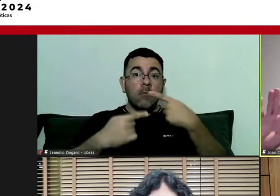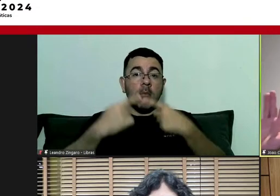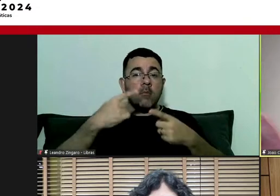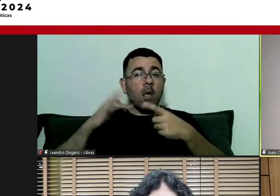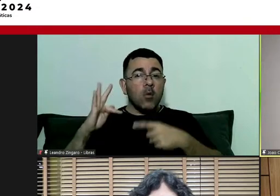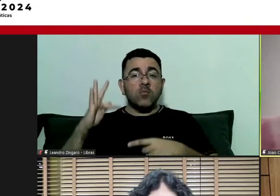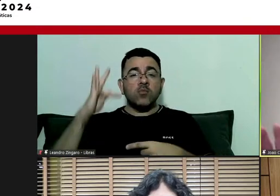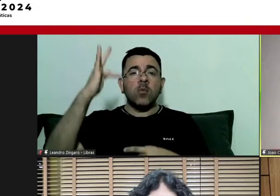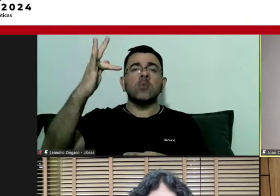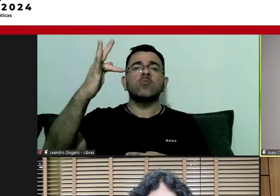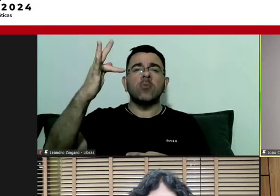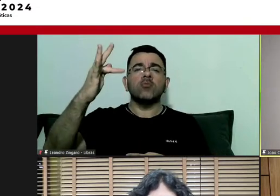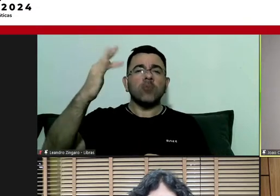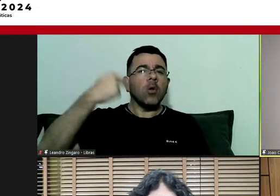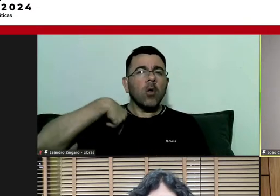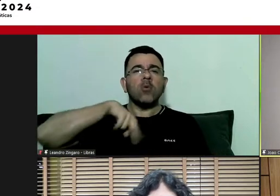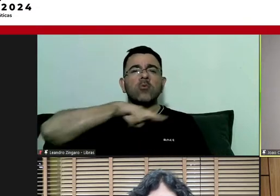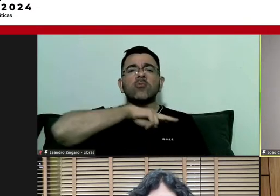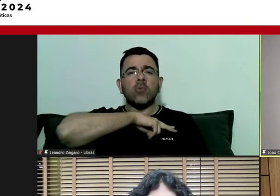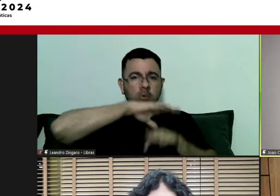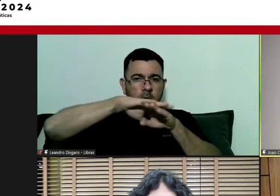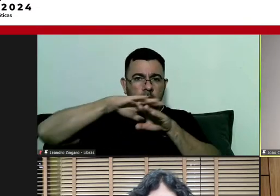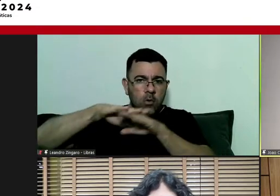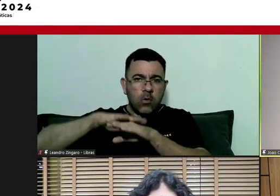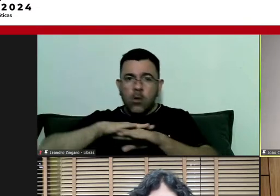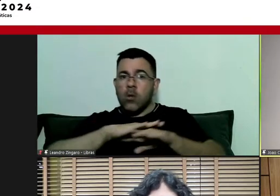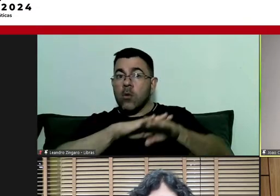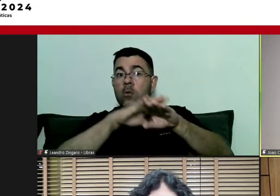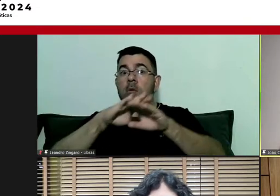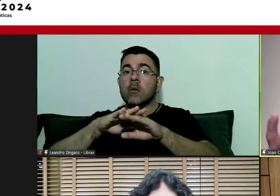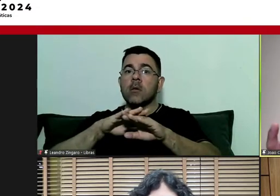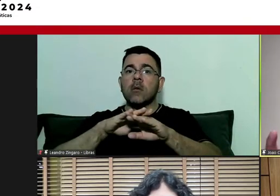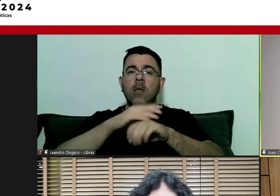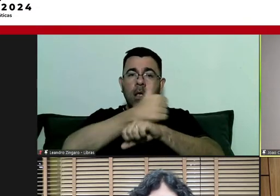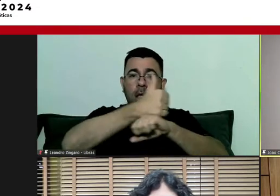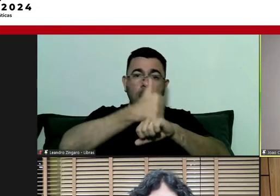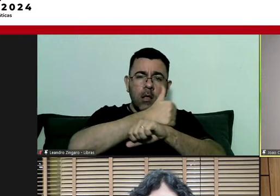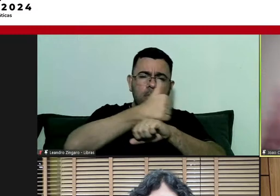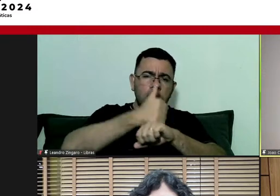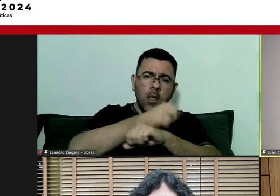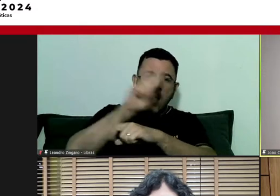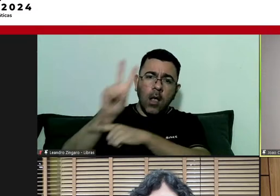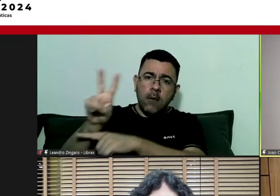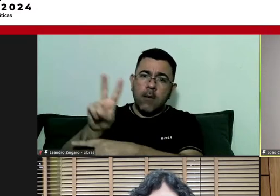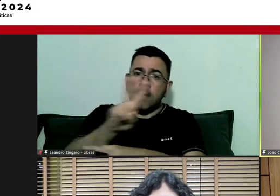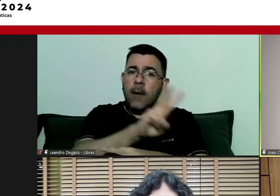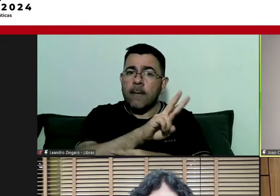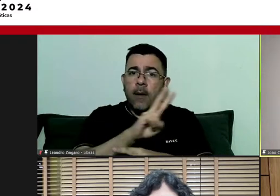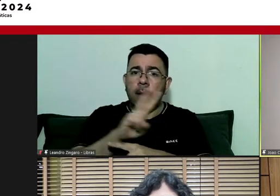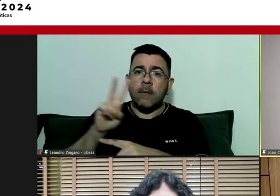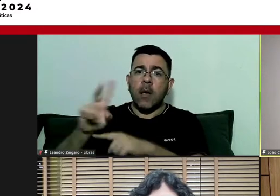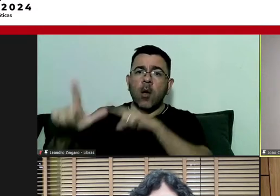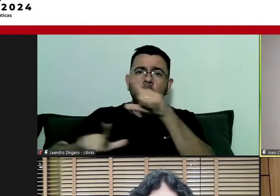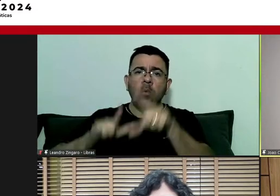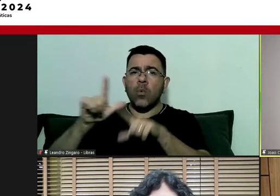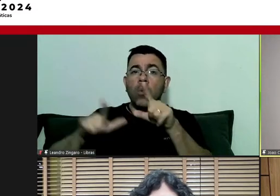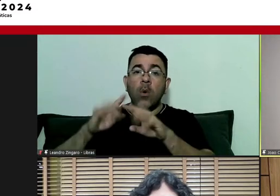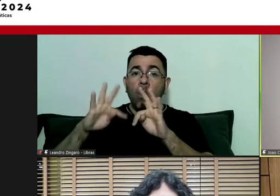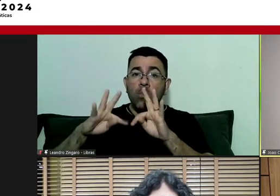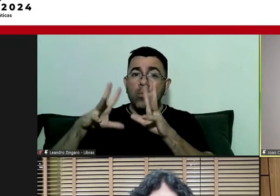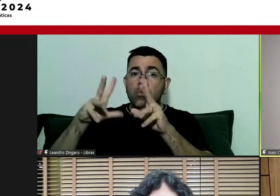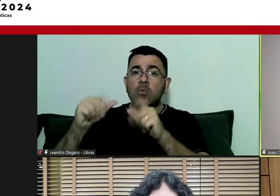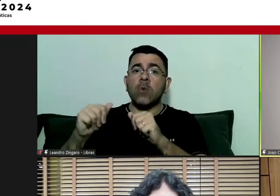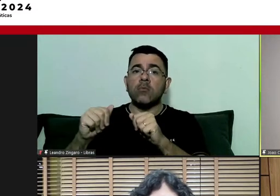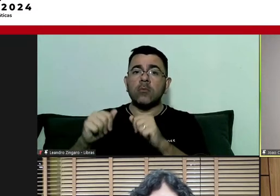ser vai ser realidade então assim o servidor ele vai poder cuidar do do serviço de maneira geral e ser reconhecido por isso